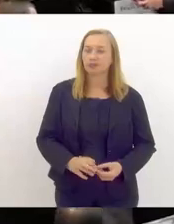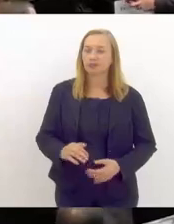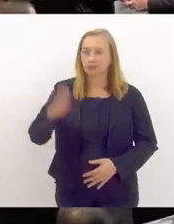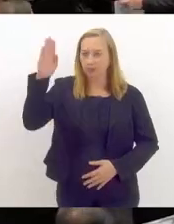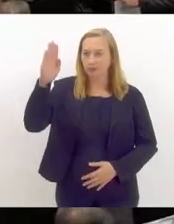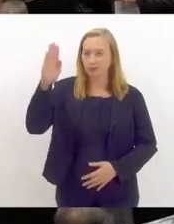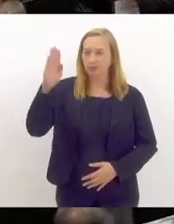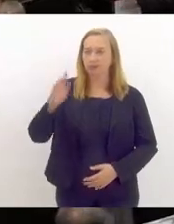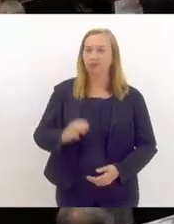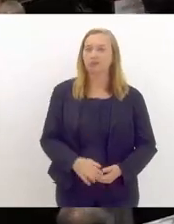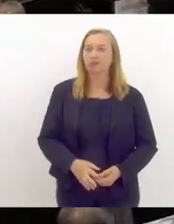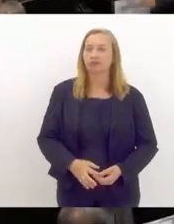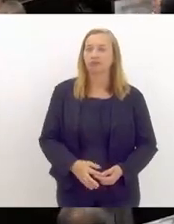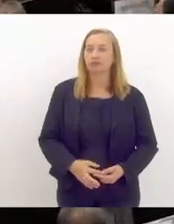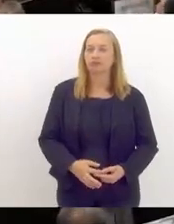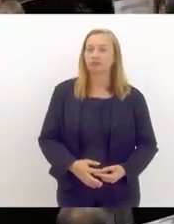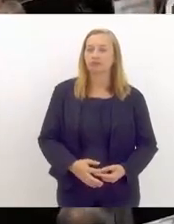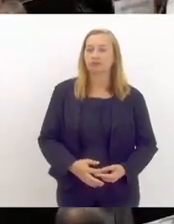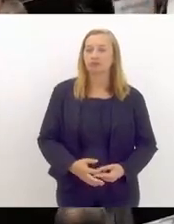Assim eu prometo.